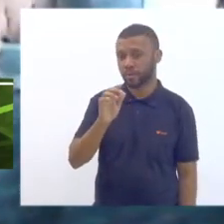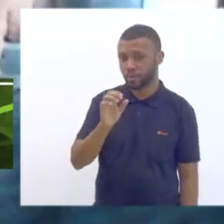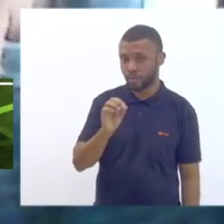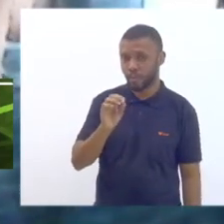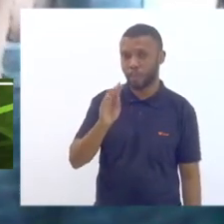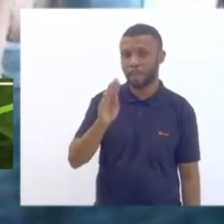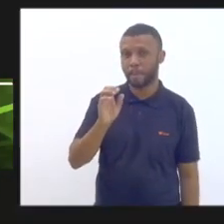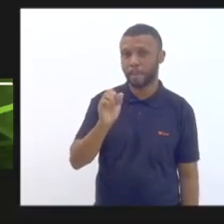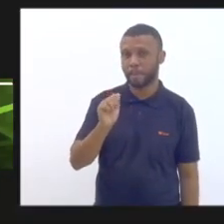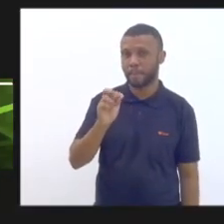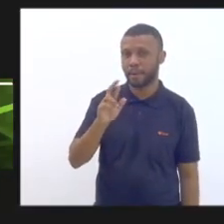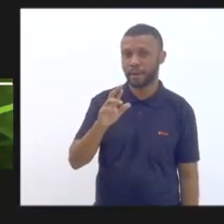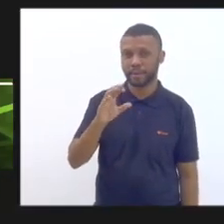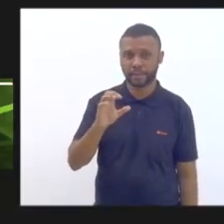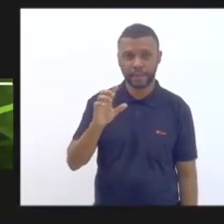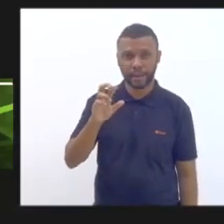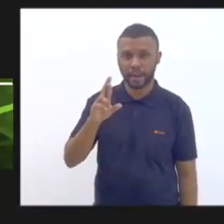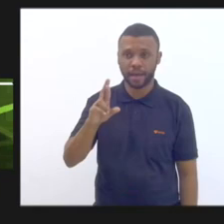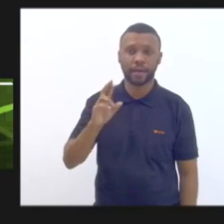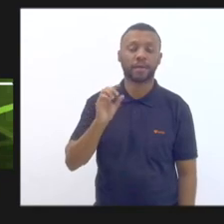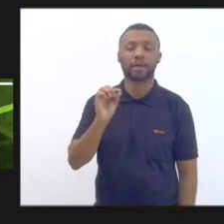acresce e ele